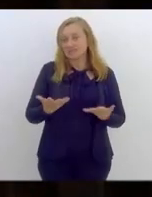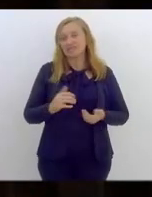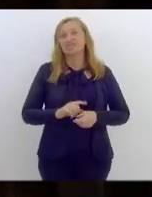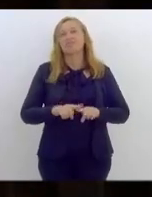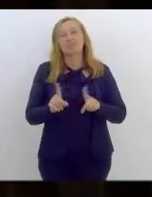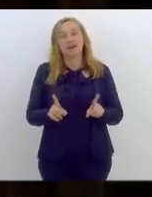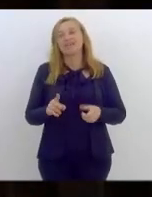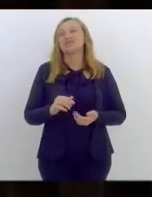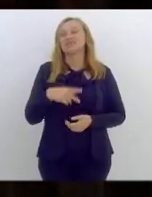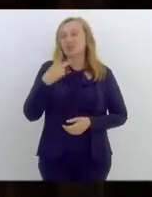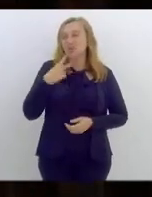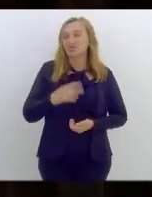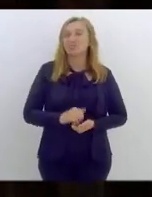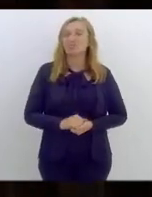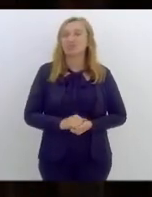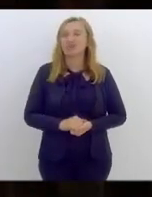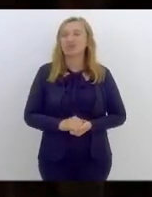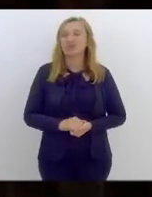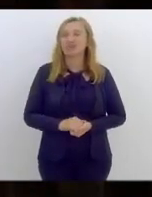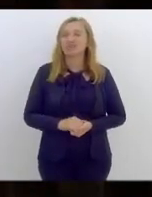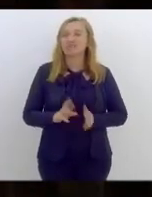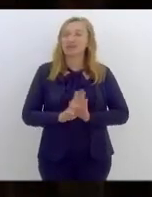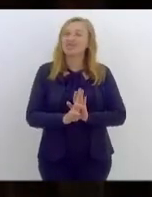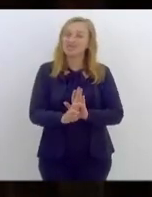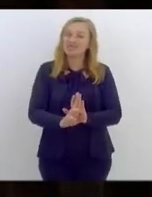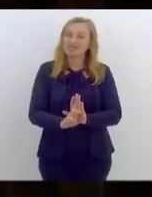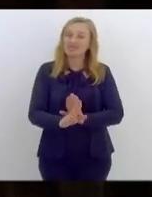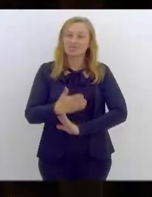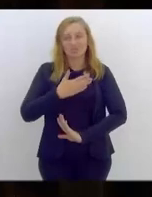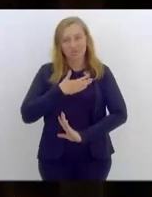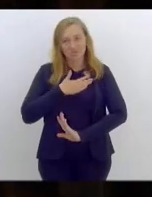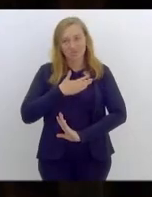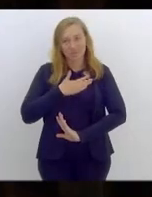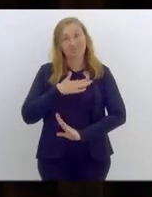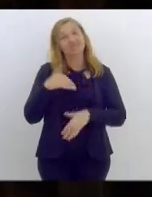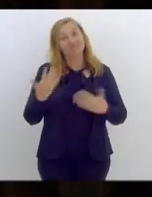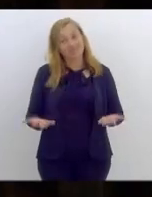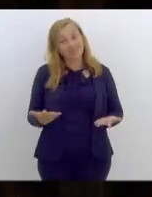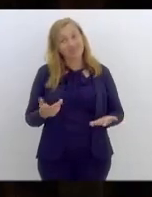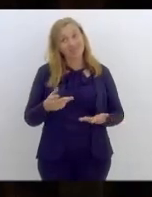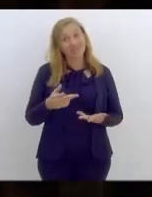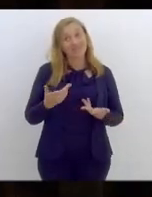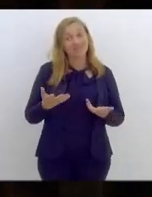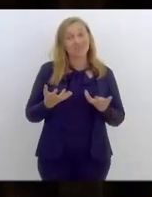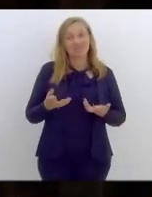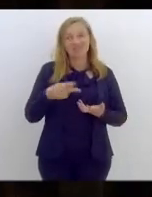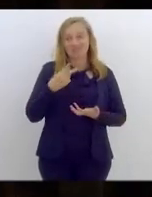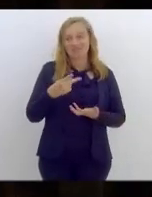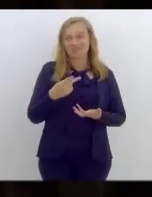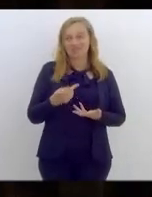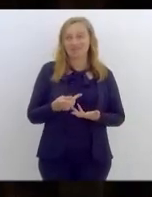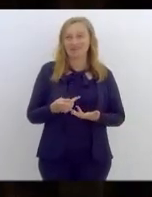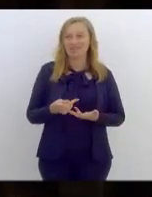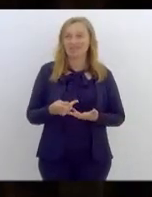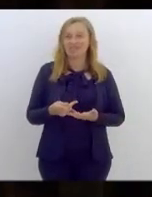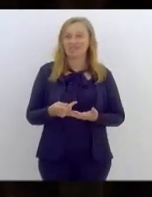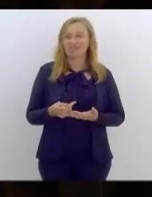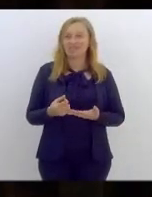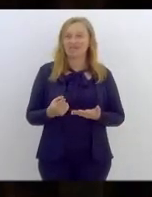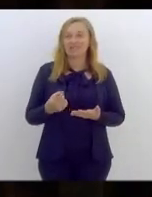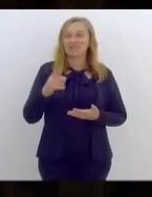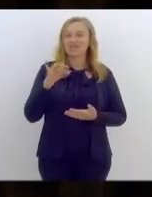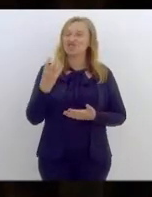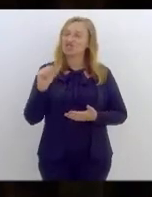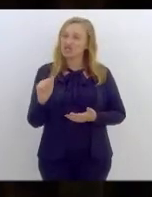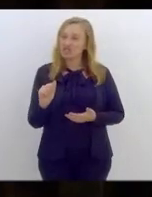mas disse que se sentiria representado por mim. Então, é isso que eu vou tentar fazer, já que o slogan de Chica